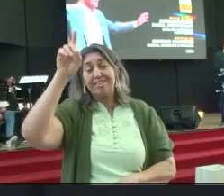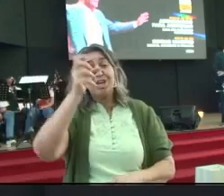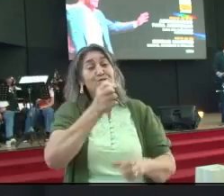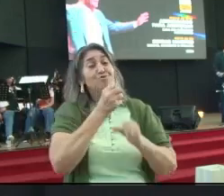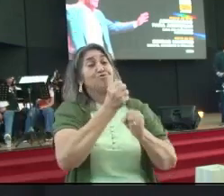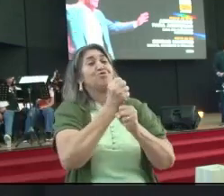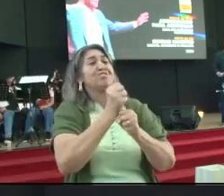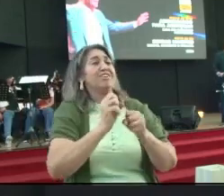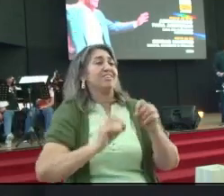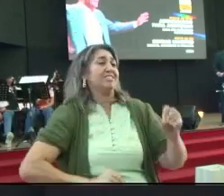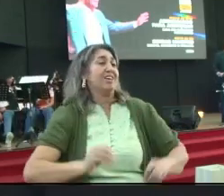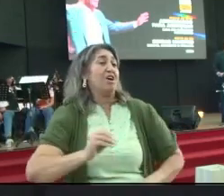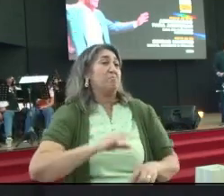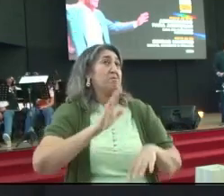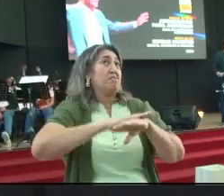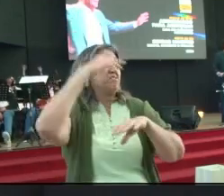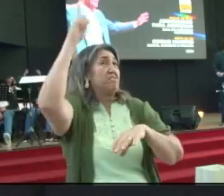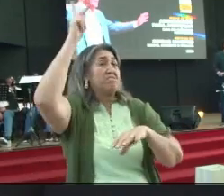Jesus.